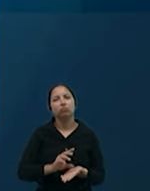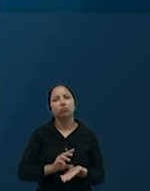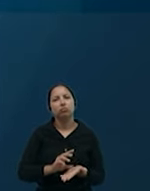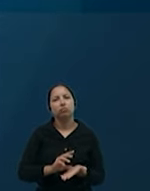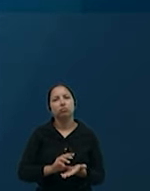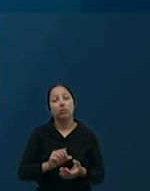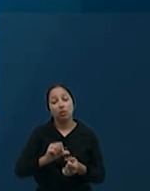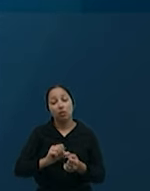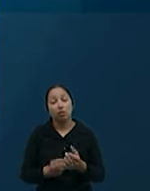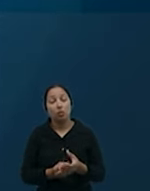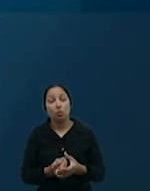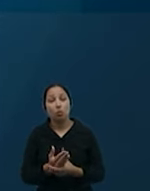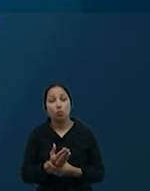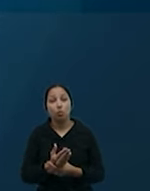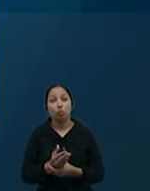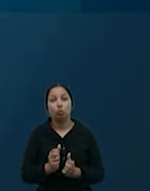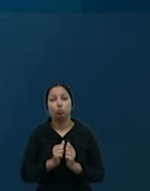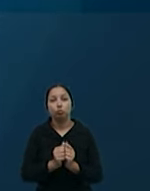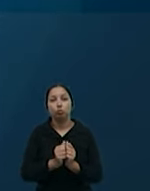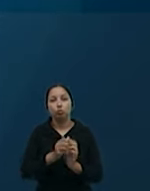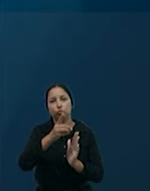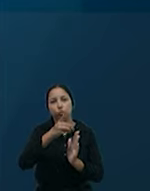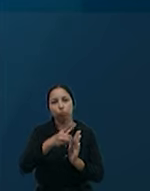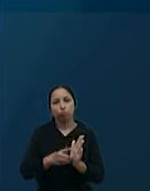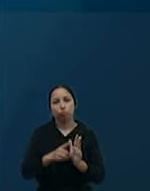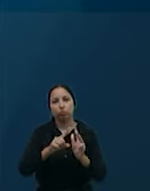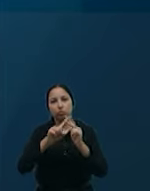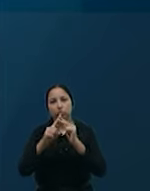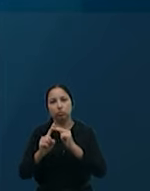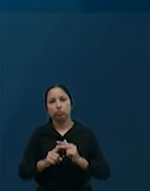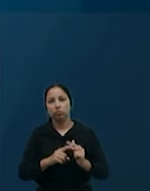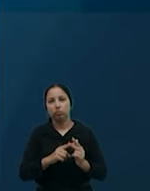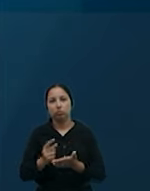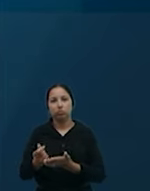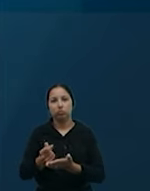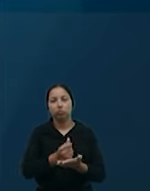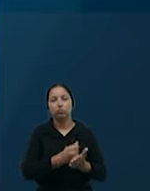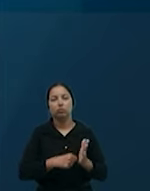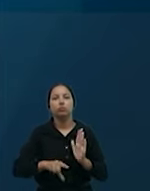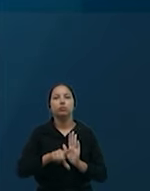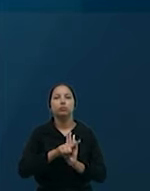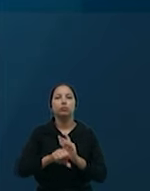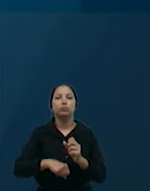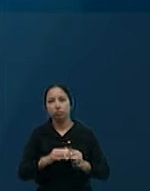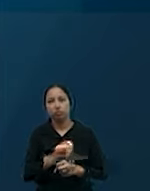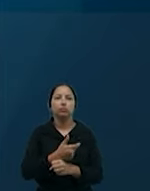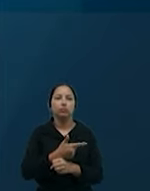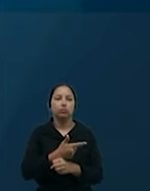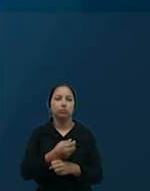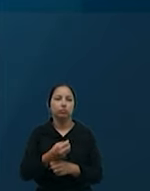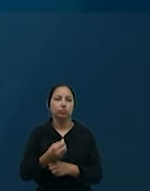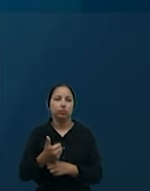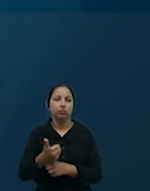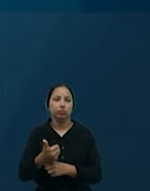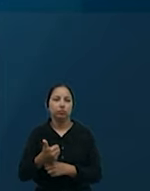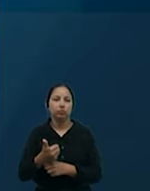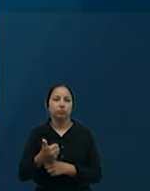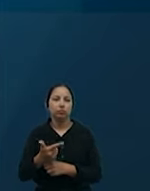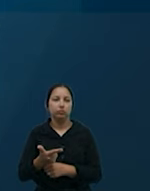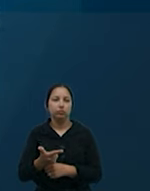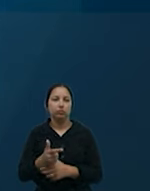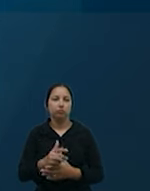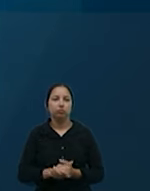ao direito da reparação econômica, com a Lei 2012. Mas, na realidade, aqui eu invoco aqui